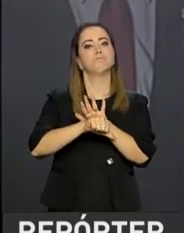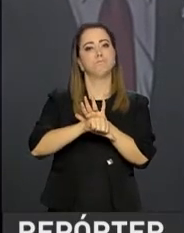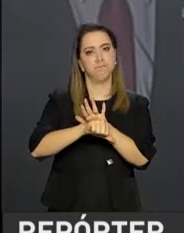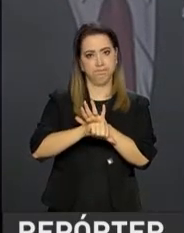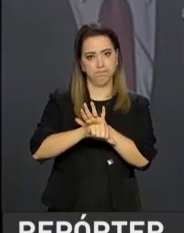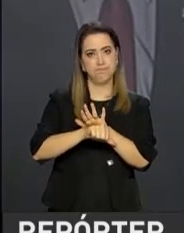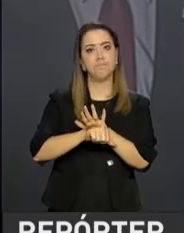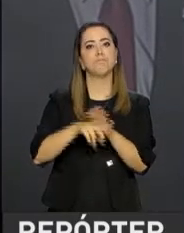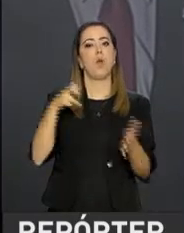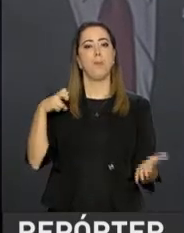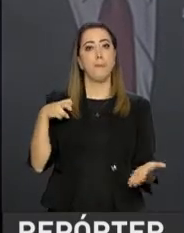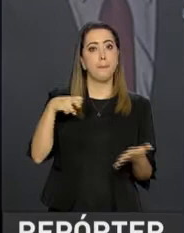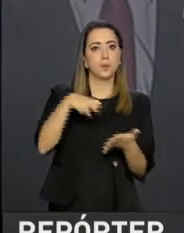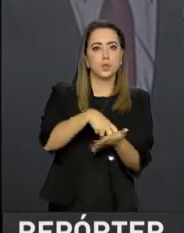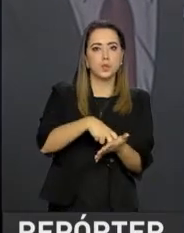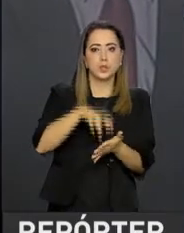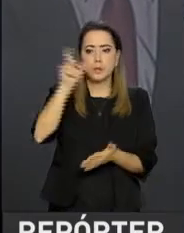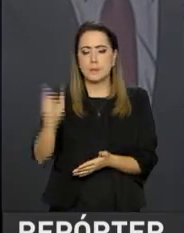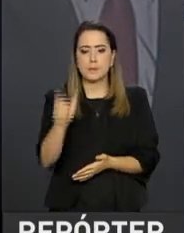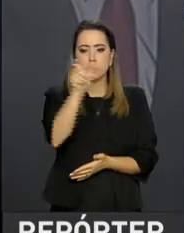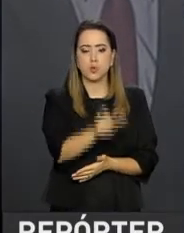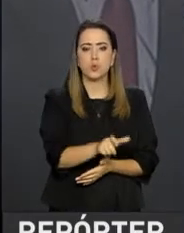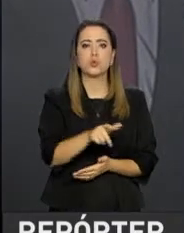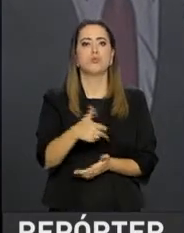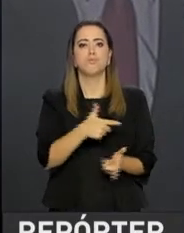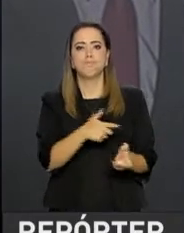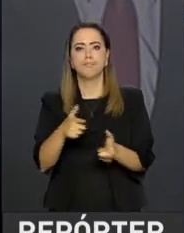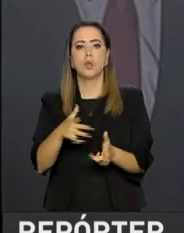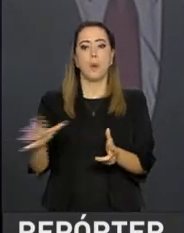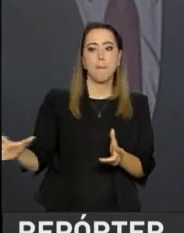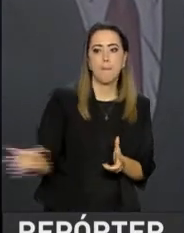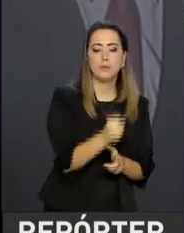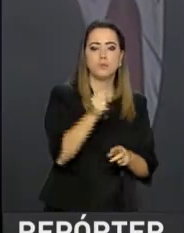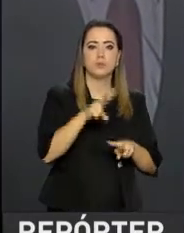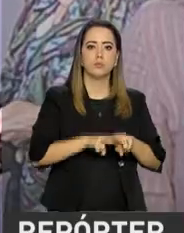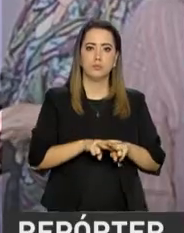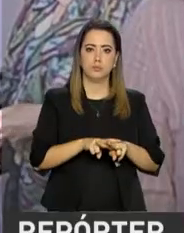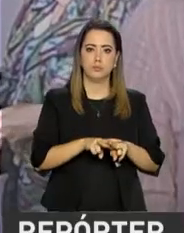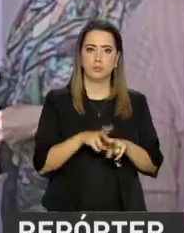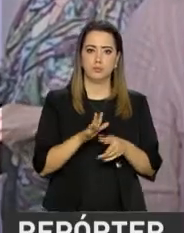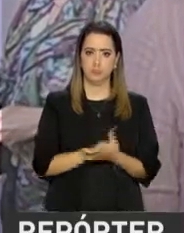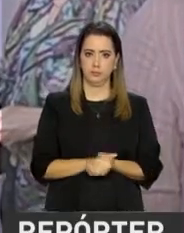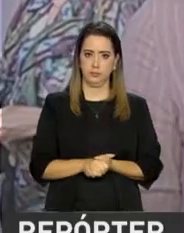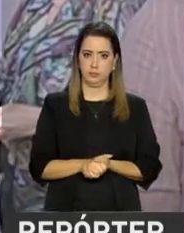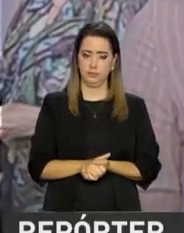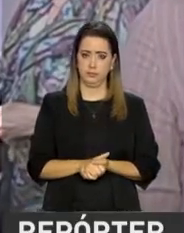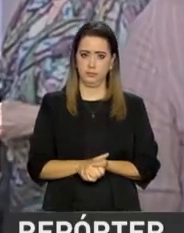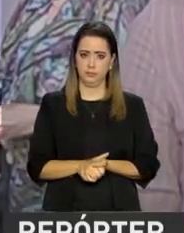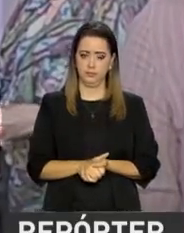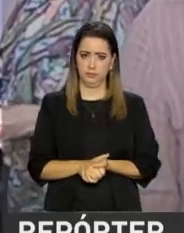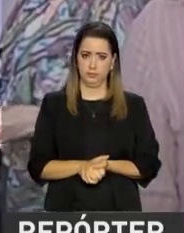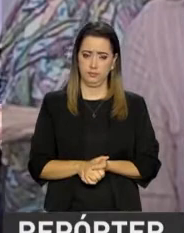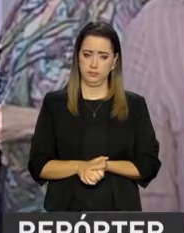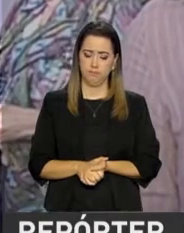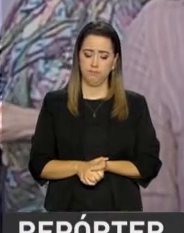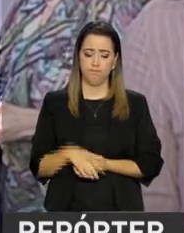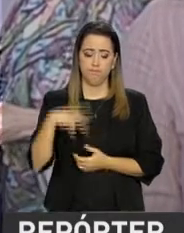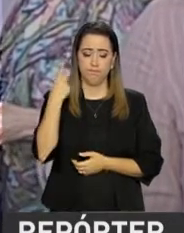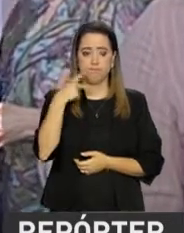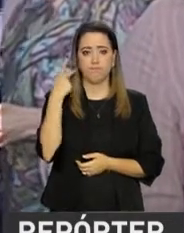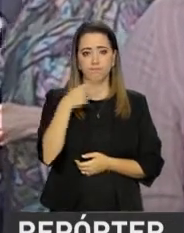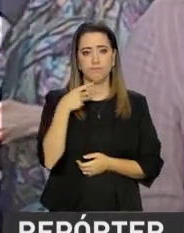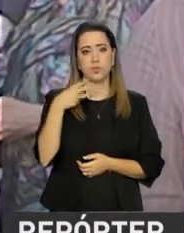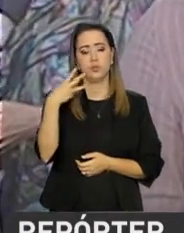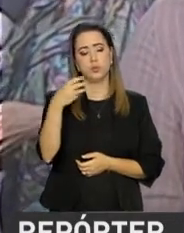tenha a devida punição e os seus responsáveis vão parar na cadeia. A vereadora Marielle Franco, de 38 anos,